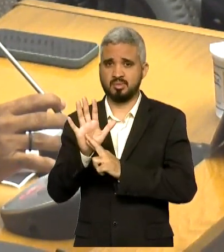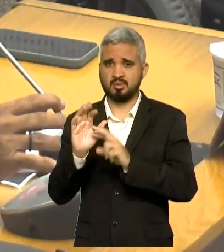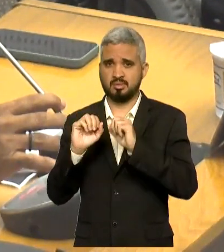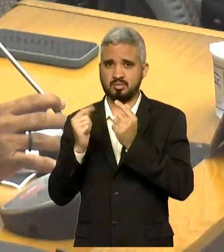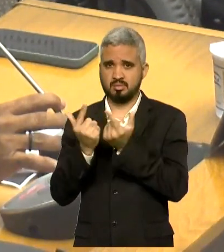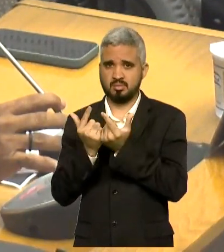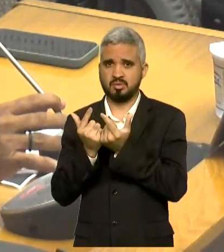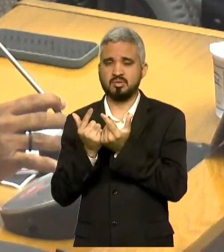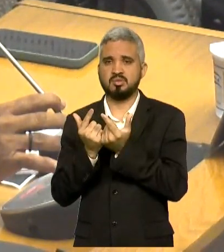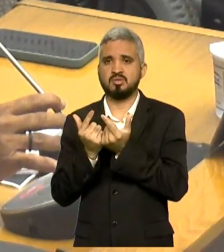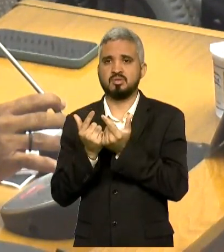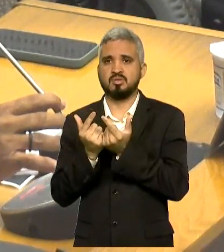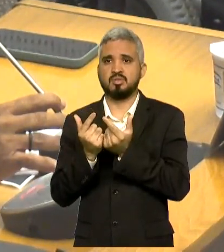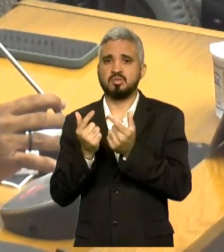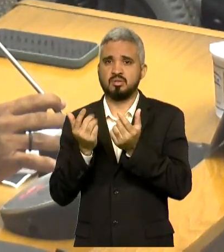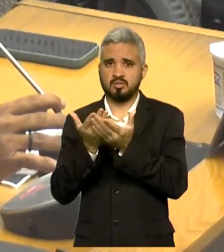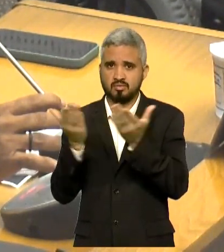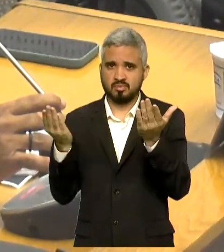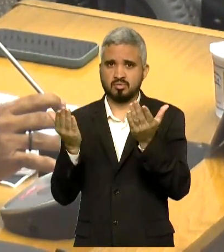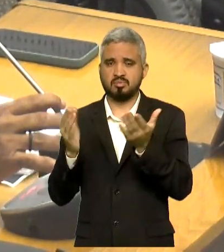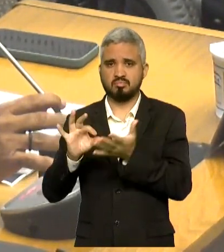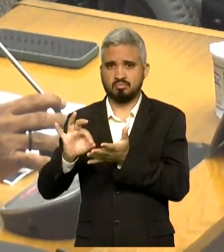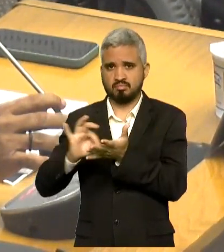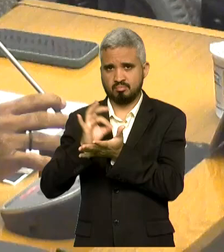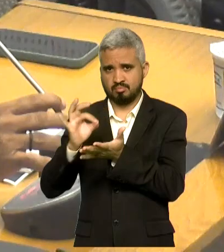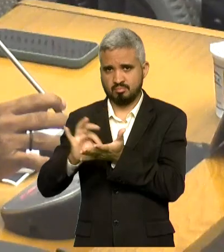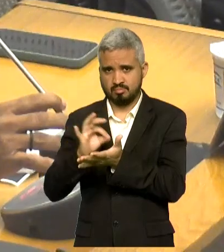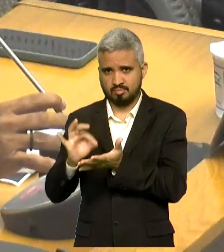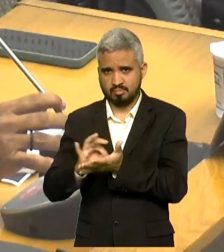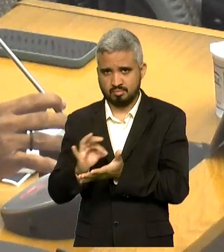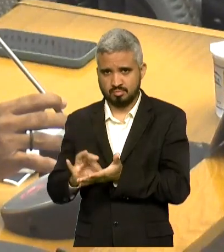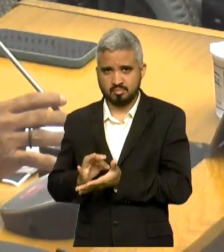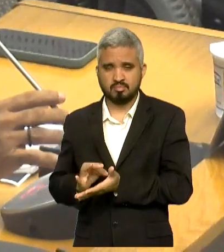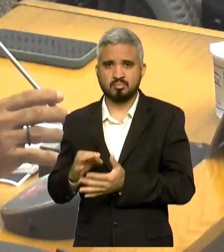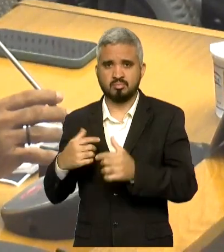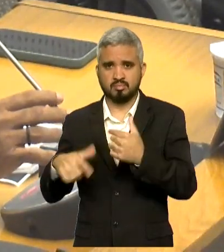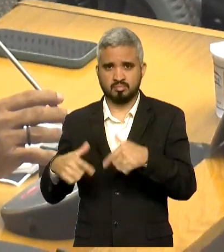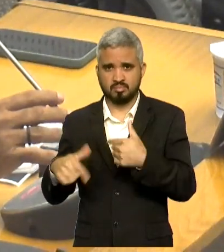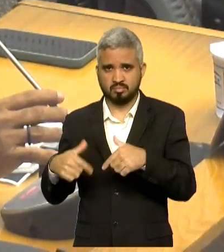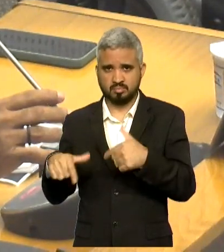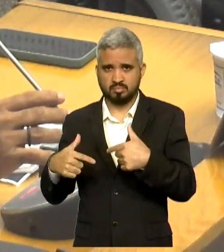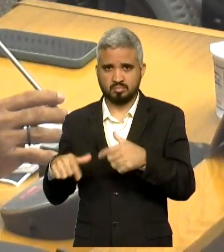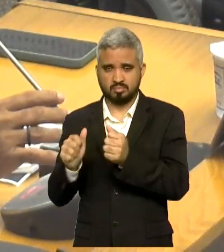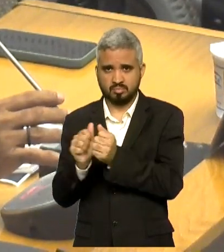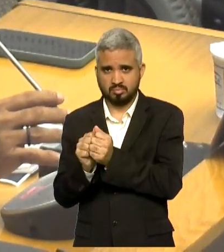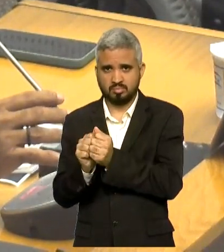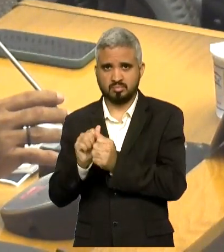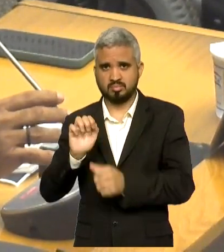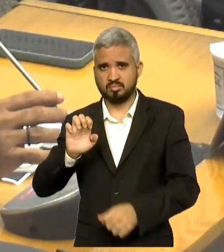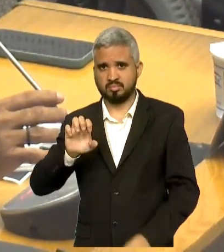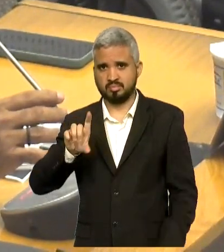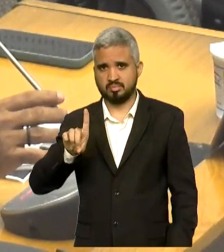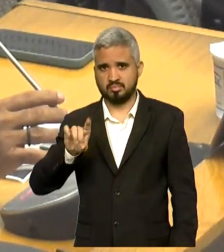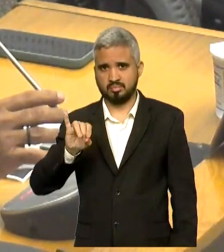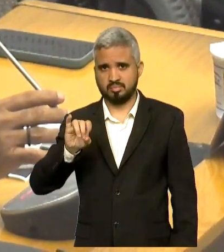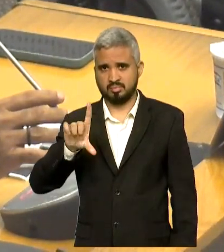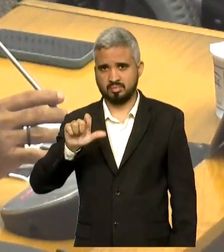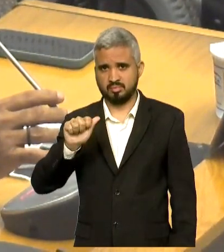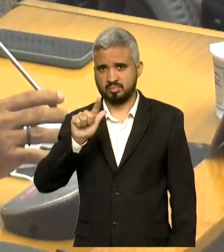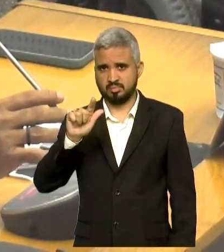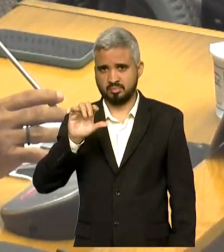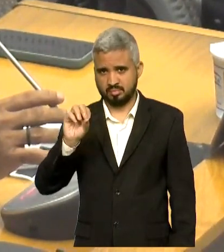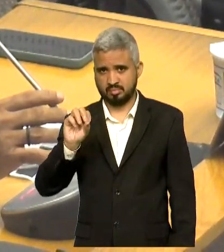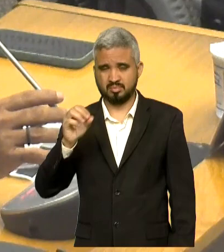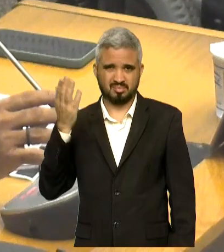o reconhecimento dos demais pares, da senhora em especial, que também trabalhou com o Edilásio aqui nesta casa. Meu primeiro mandato aqui, 4 anos